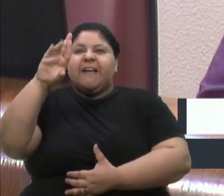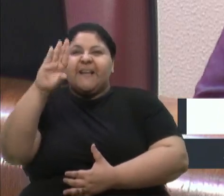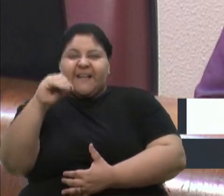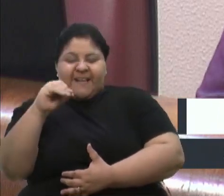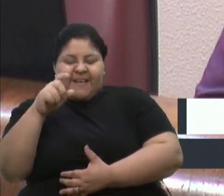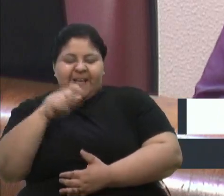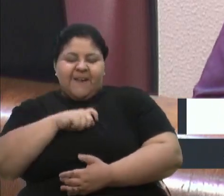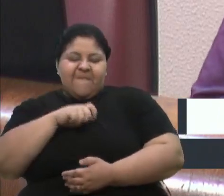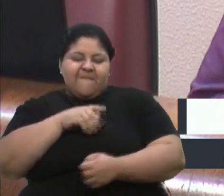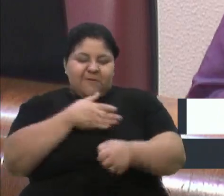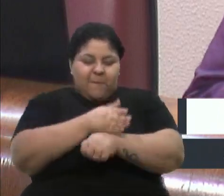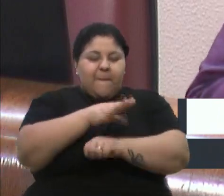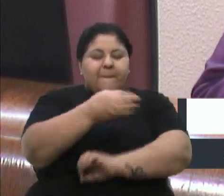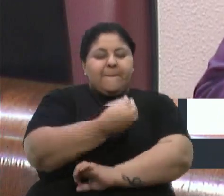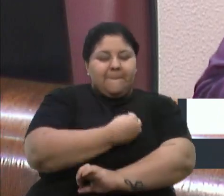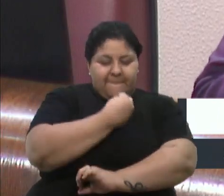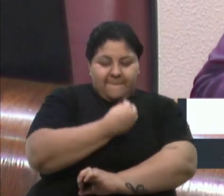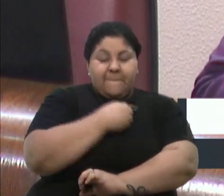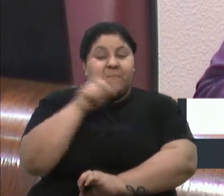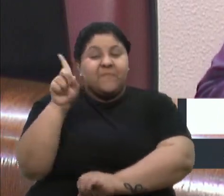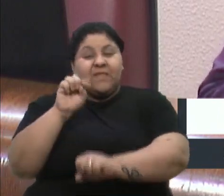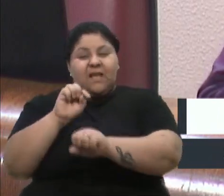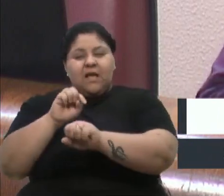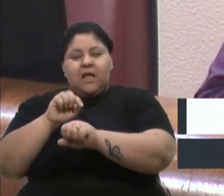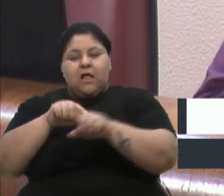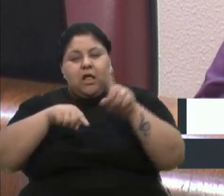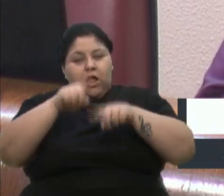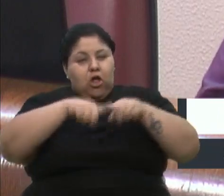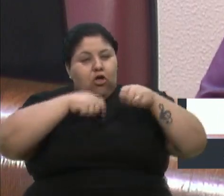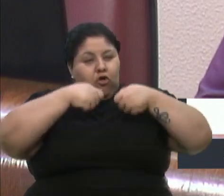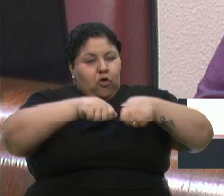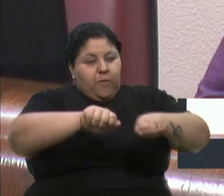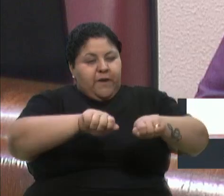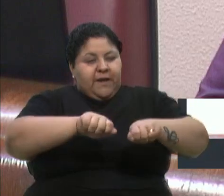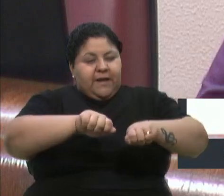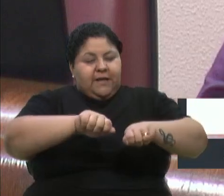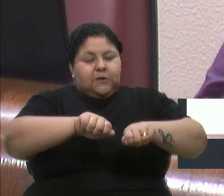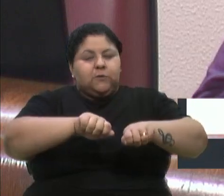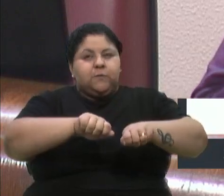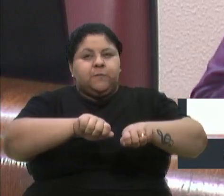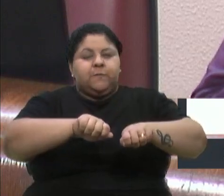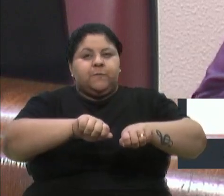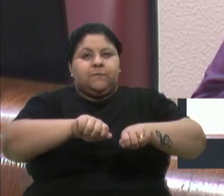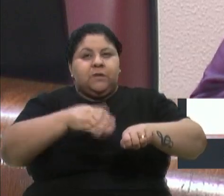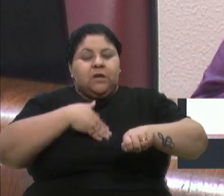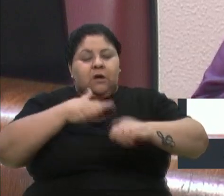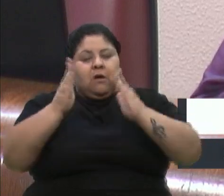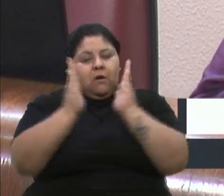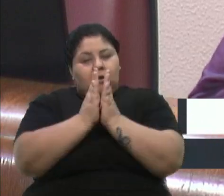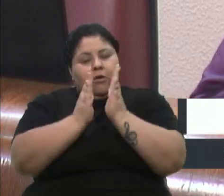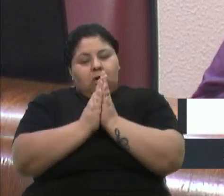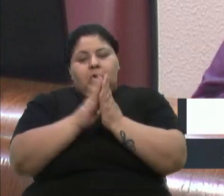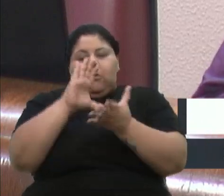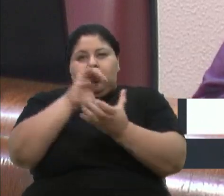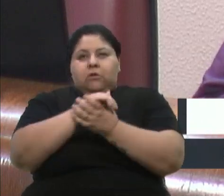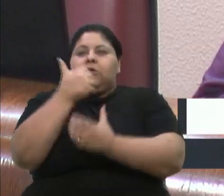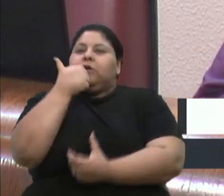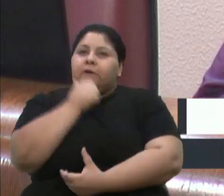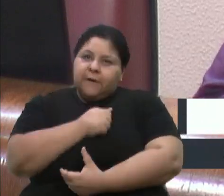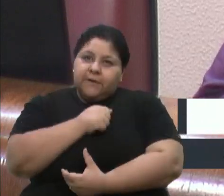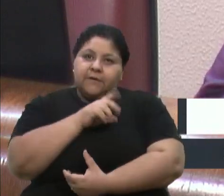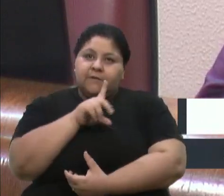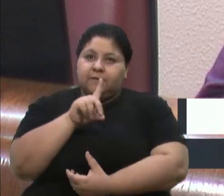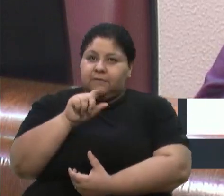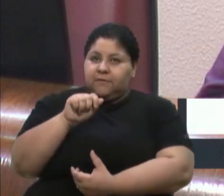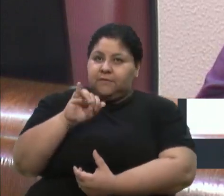vida, sempre passar por lá, meus amigos. E ele pedindo também encarecidamente para sua esposa, a Daiane